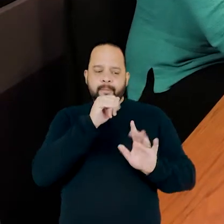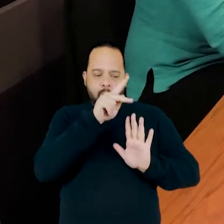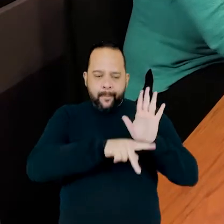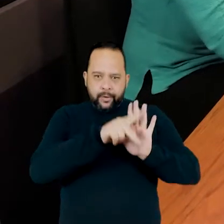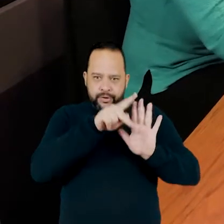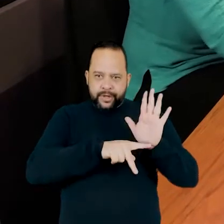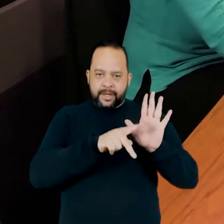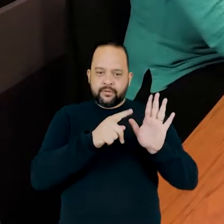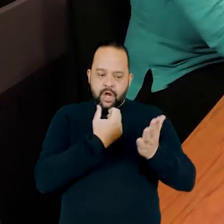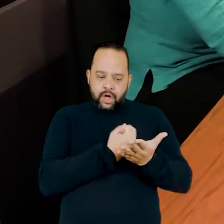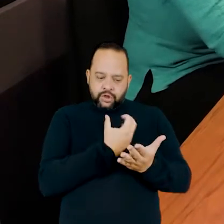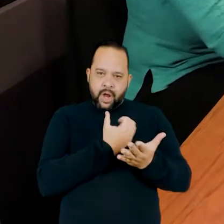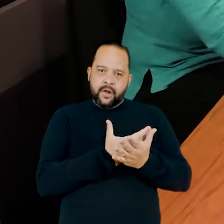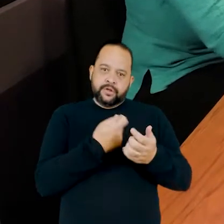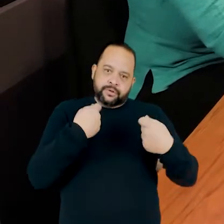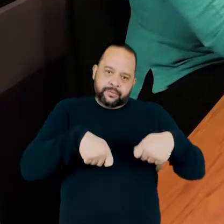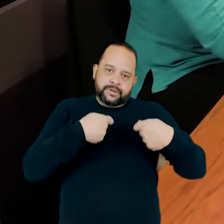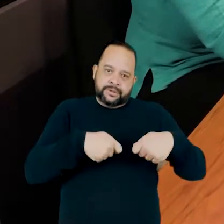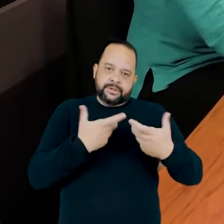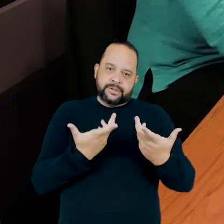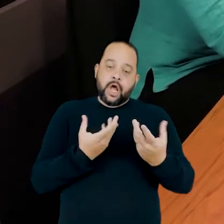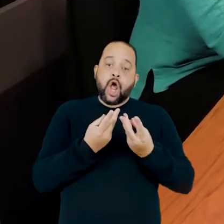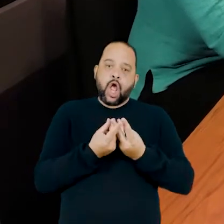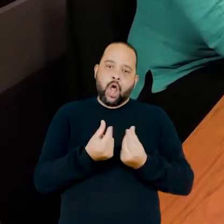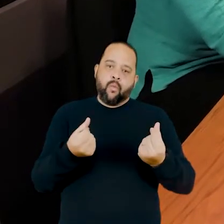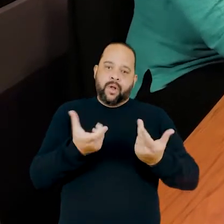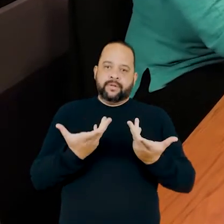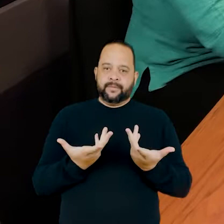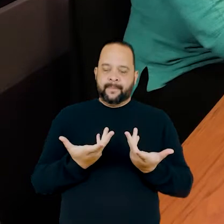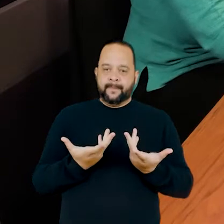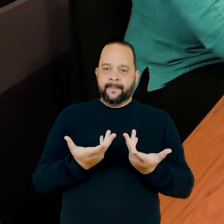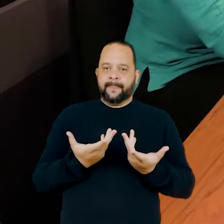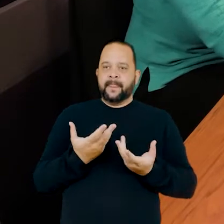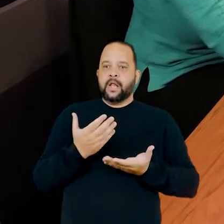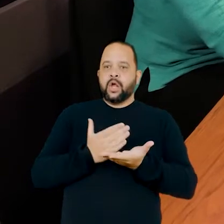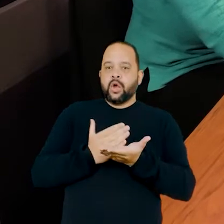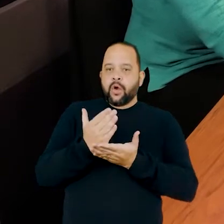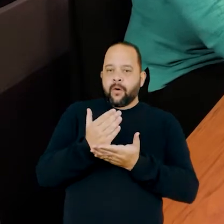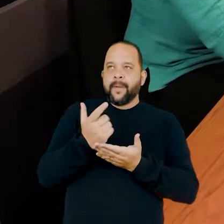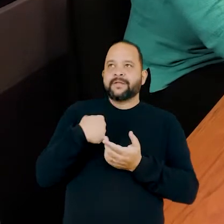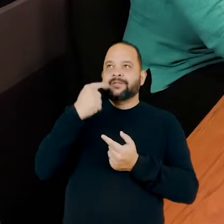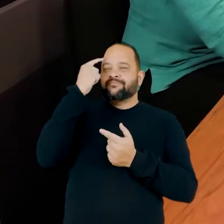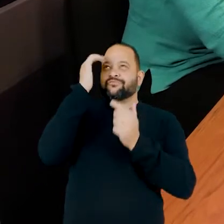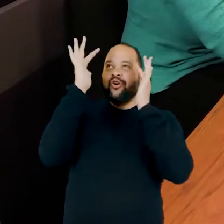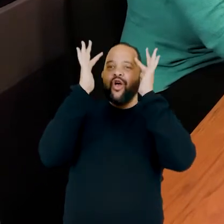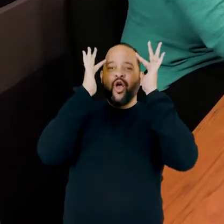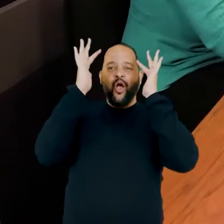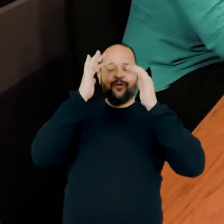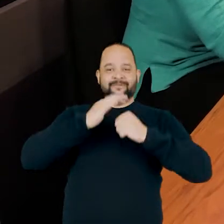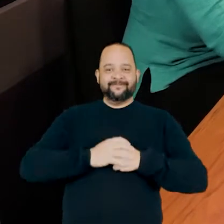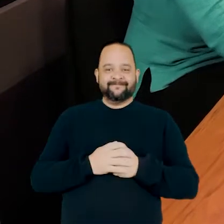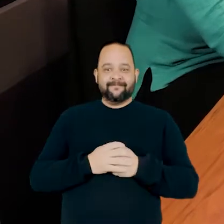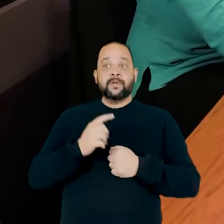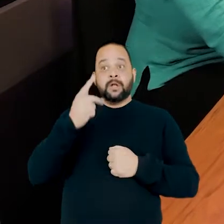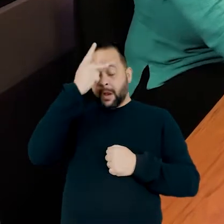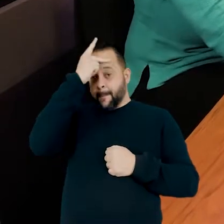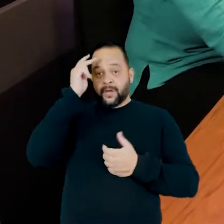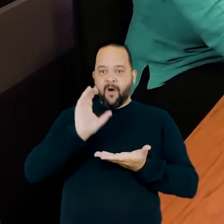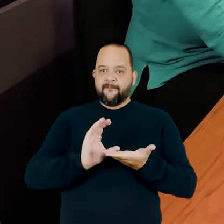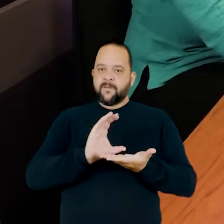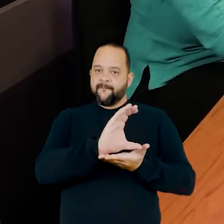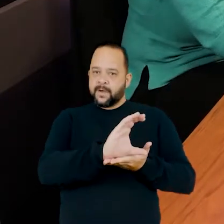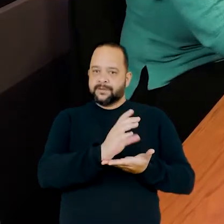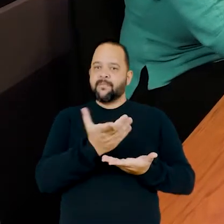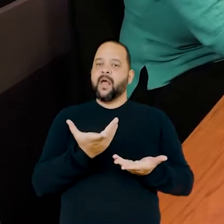áudio, começa com um sonho. Sim. A gente tá falando isso agora há pouco. Começa com um sonho. Então, quando ele faz um investimento ruim,